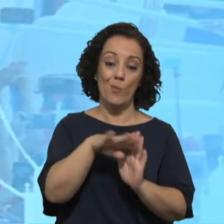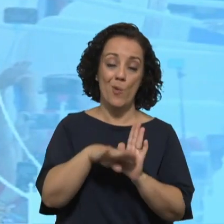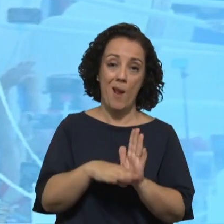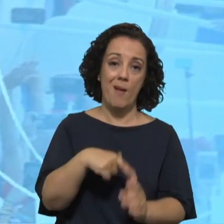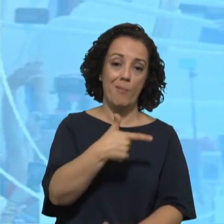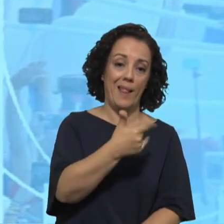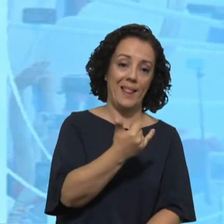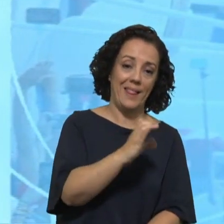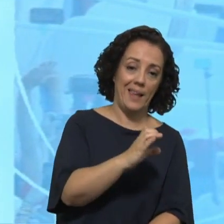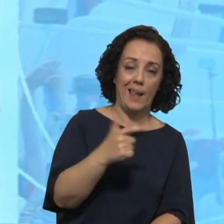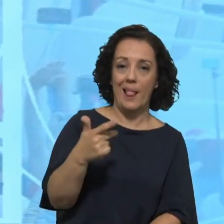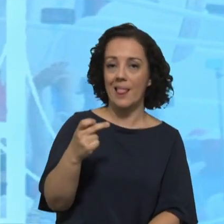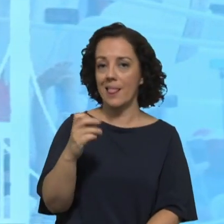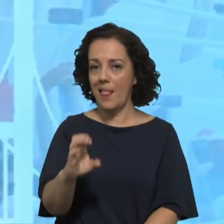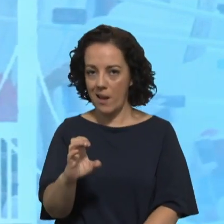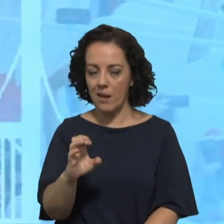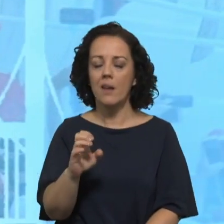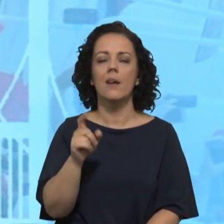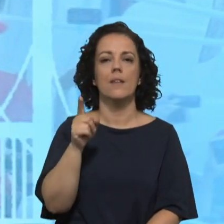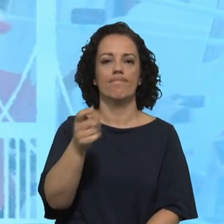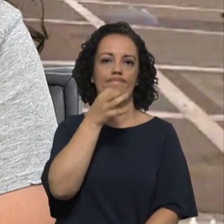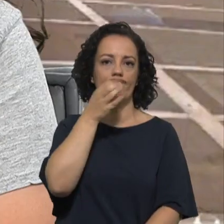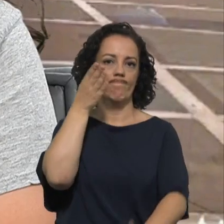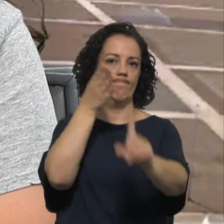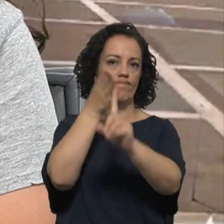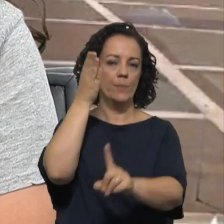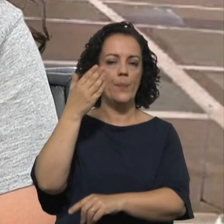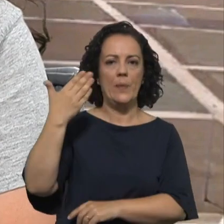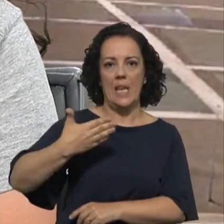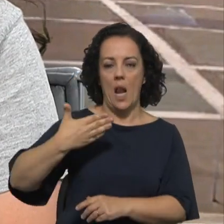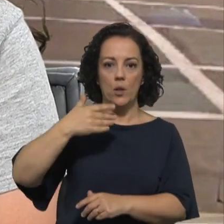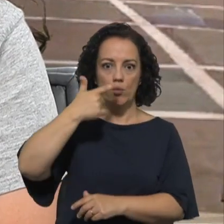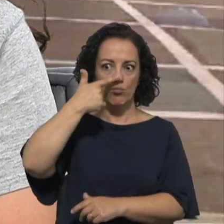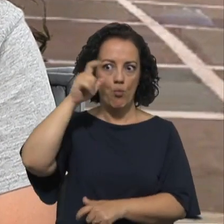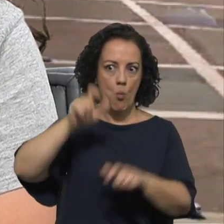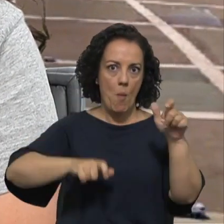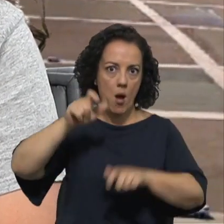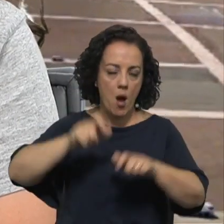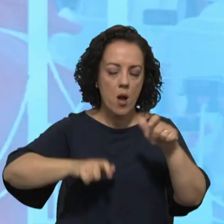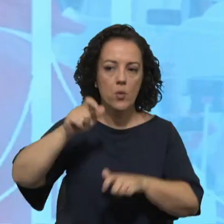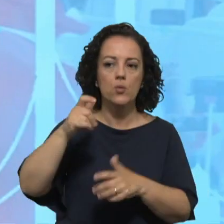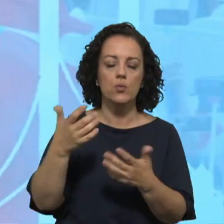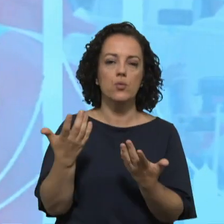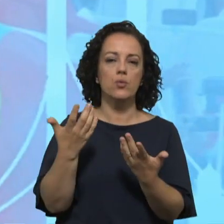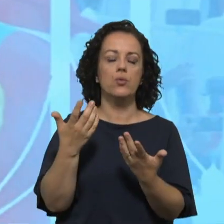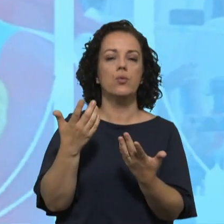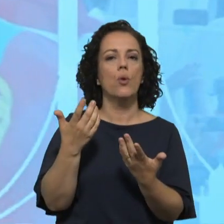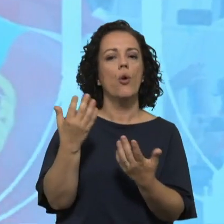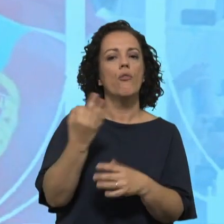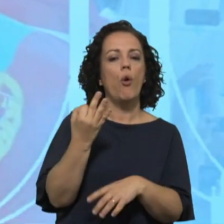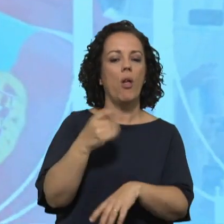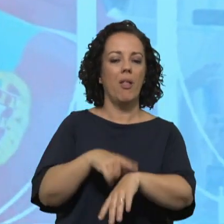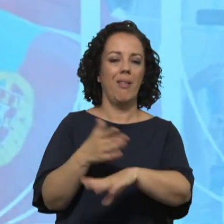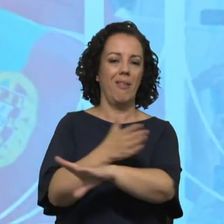falávamos, que aponta muito à questão dos direitos humanos e há alguma erosão verificada durante o tempo